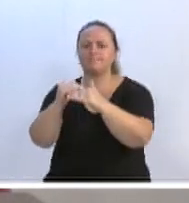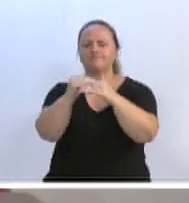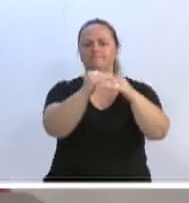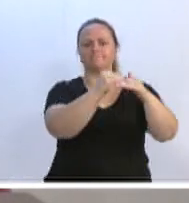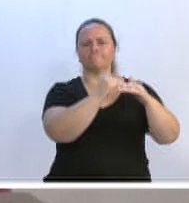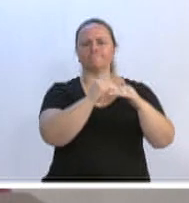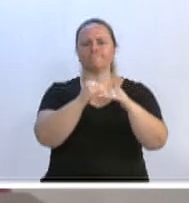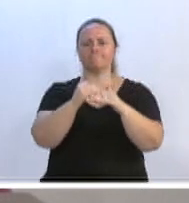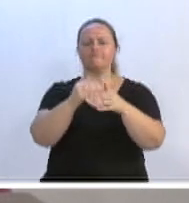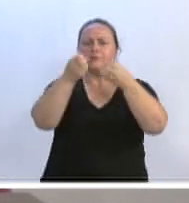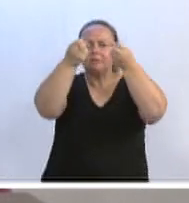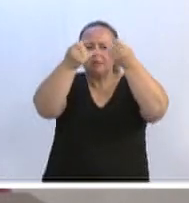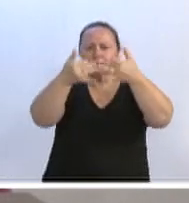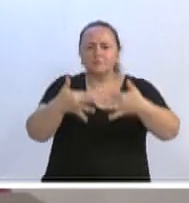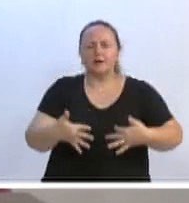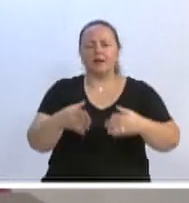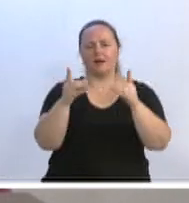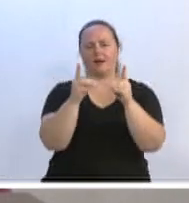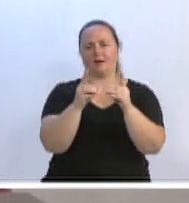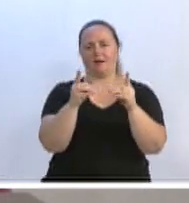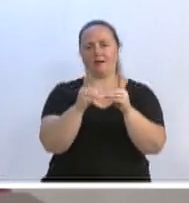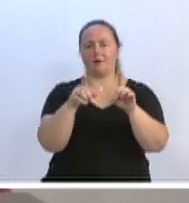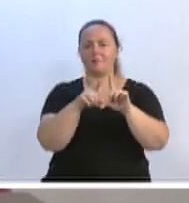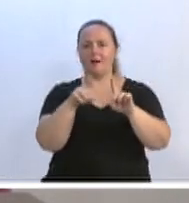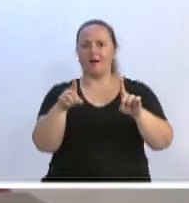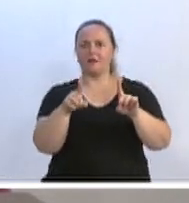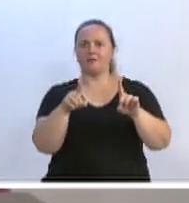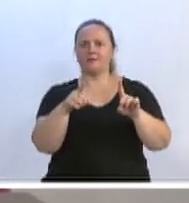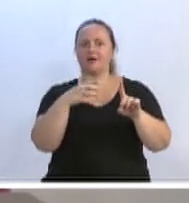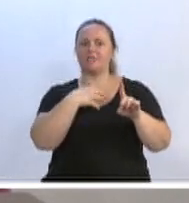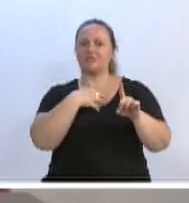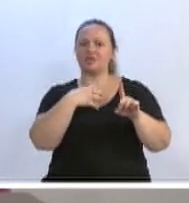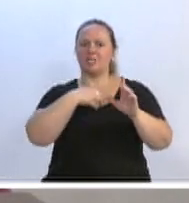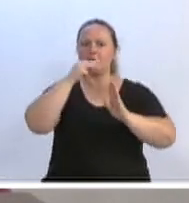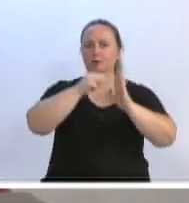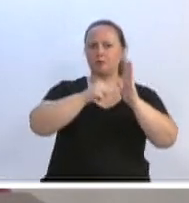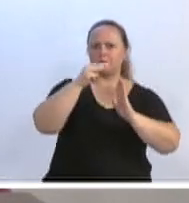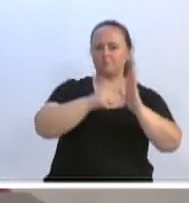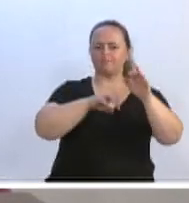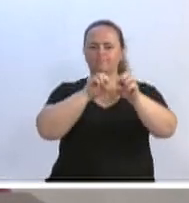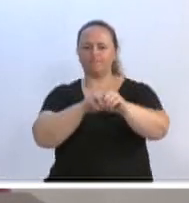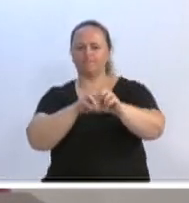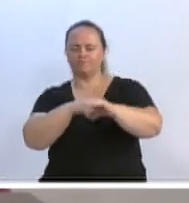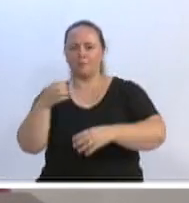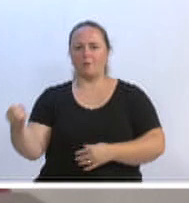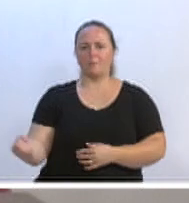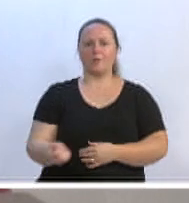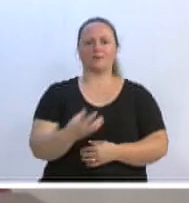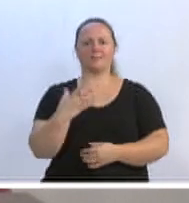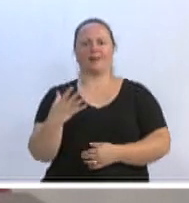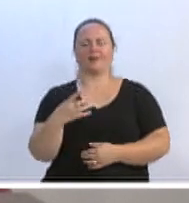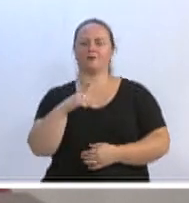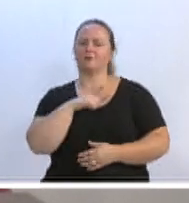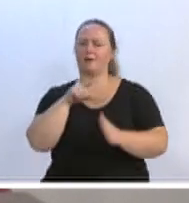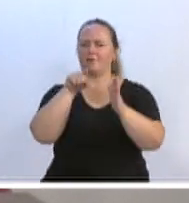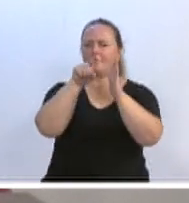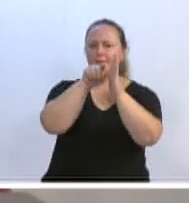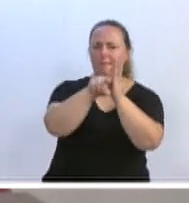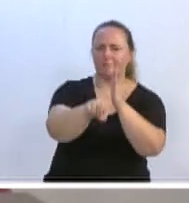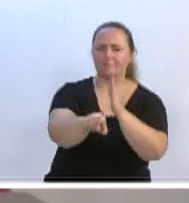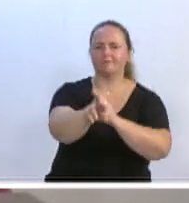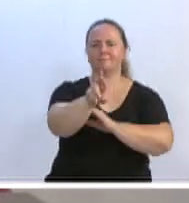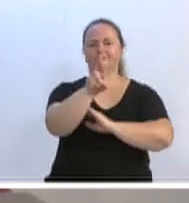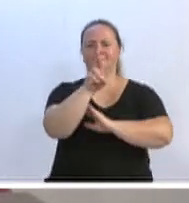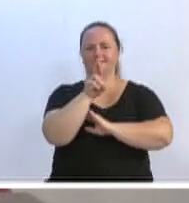doutrinário em um moderno método de ensino, promovido com perguntas e respostas,